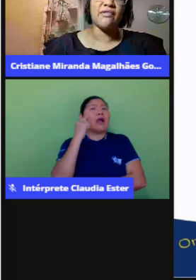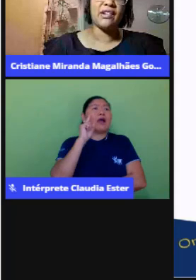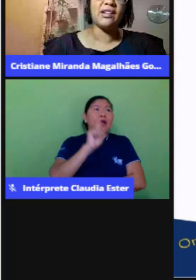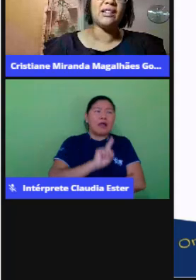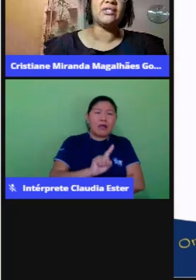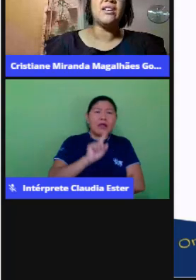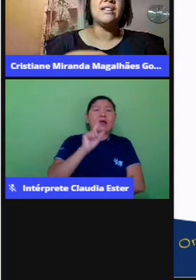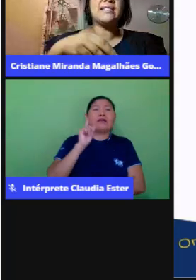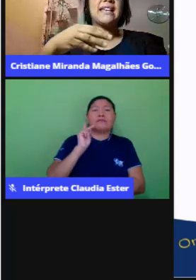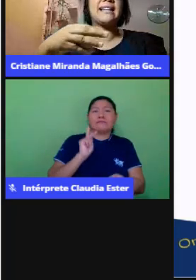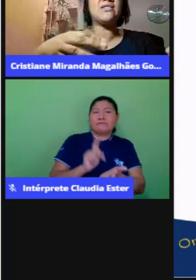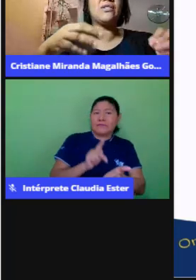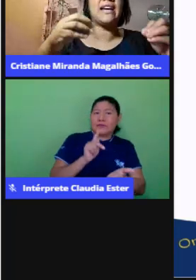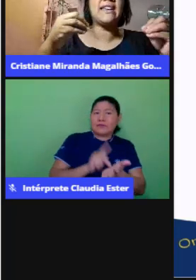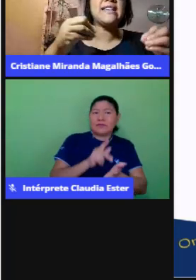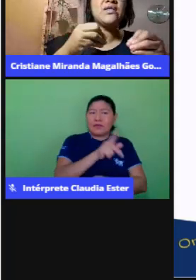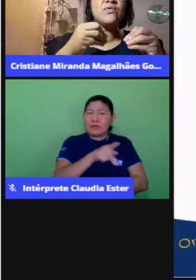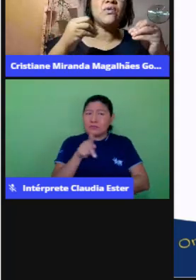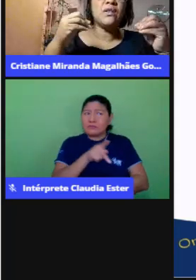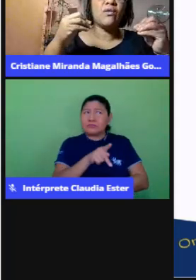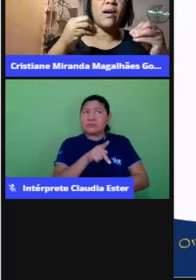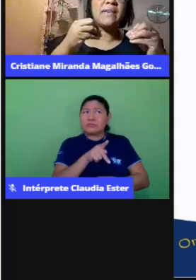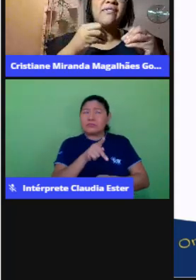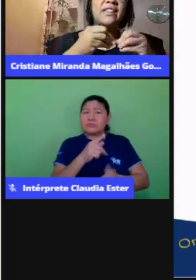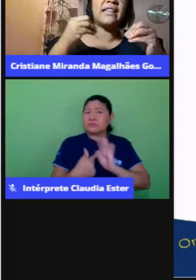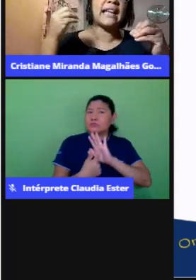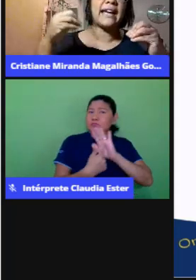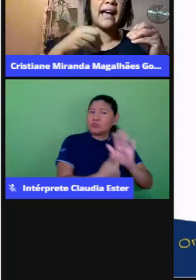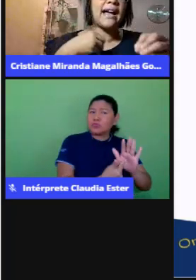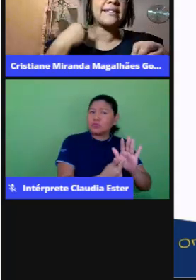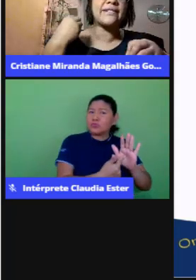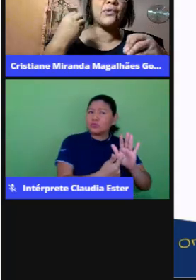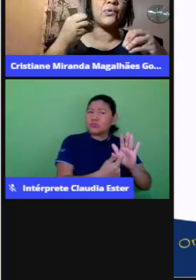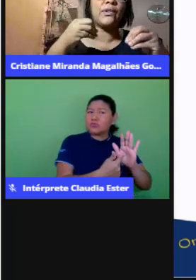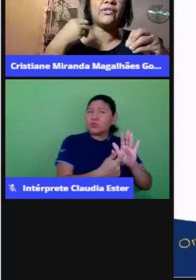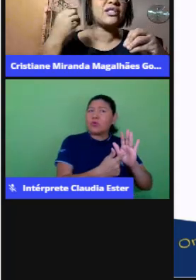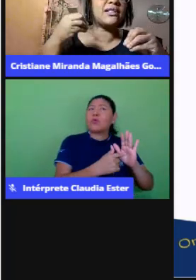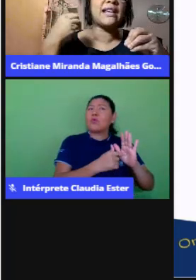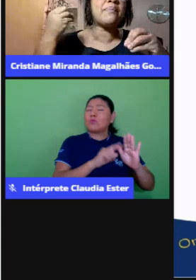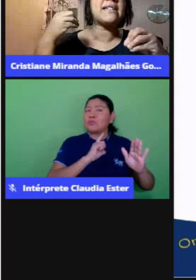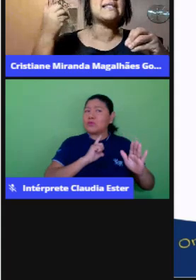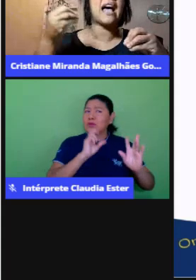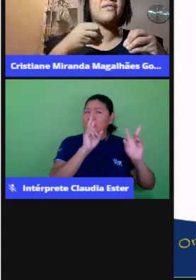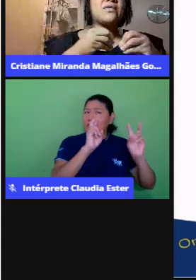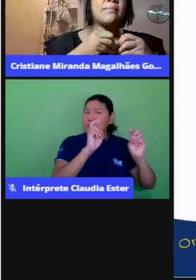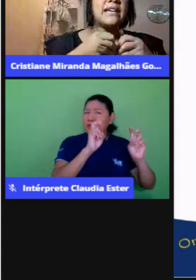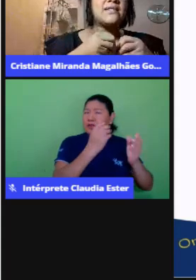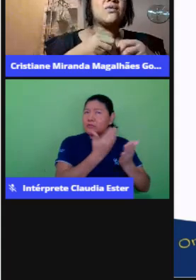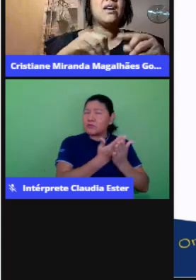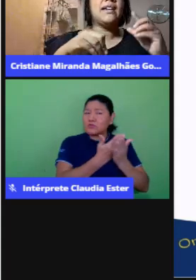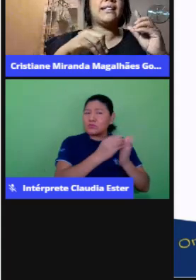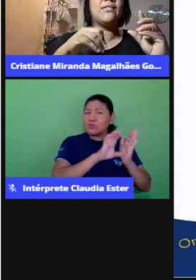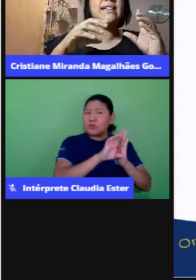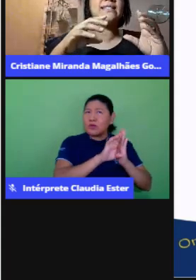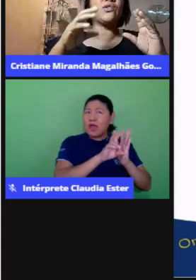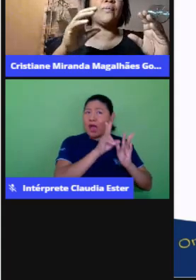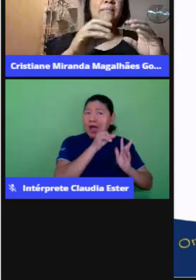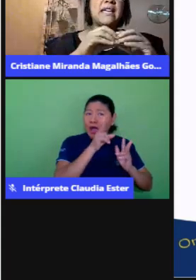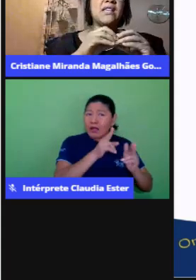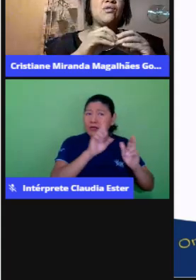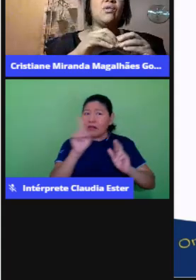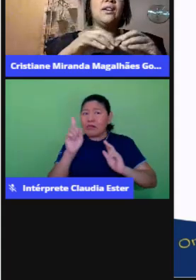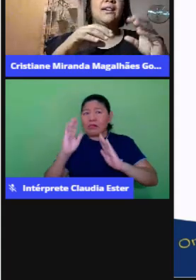professor está falando se relaciona a isso com a minha vida lá em casa, ou eu nem pensava sobre isso. Então,